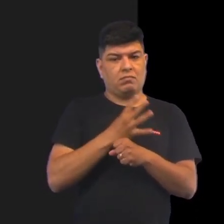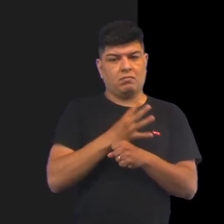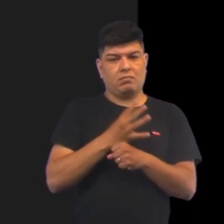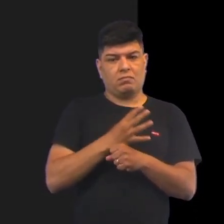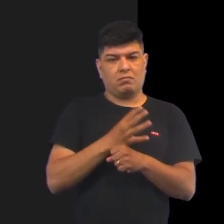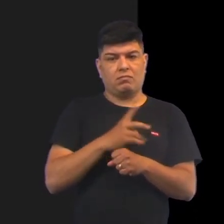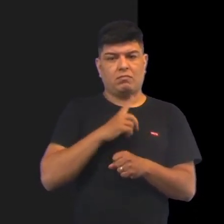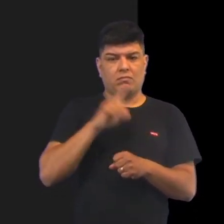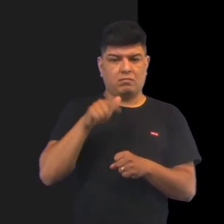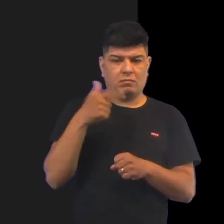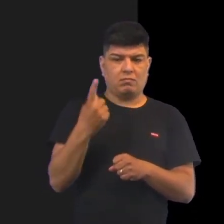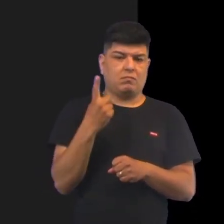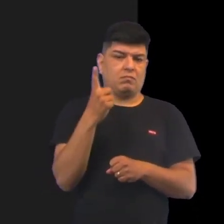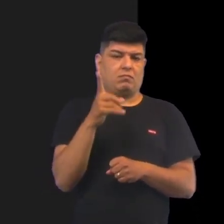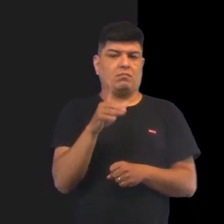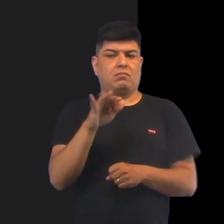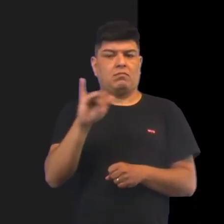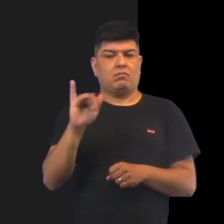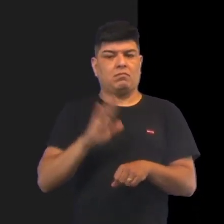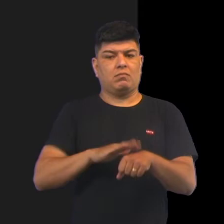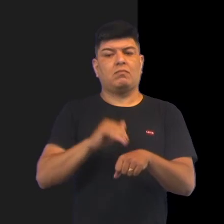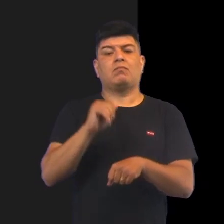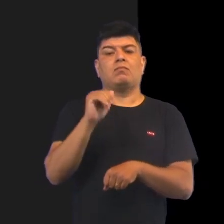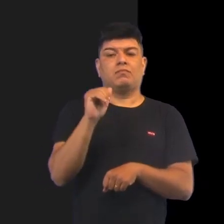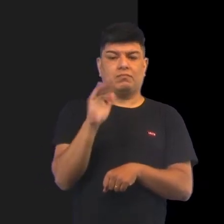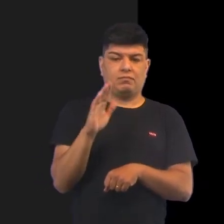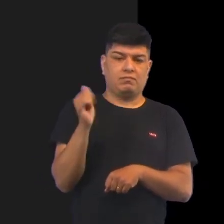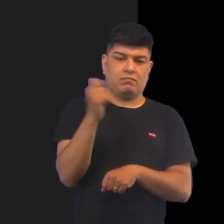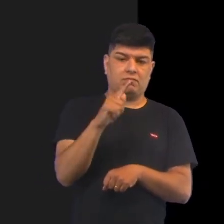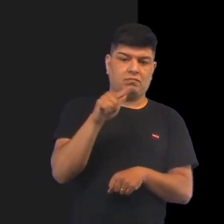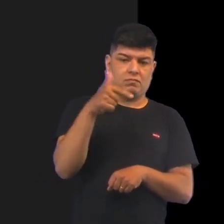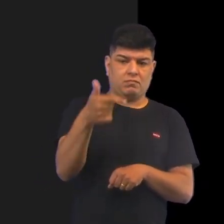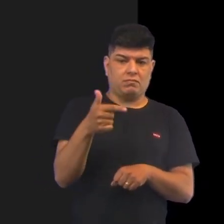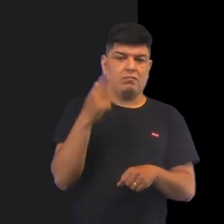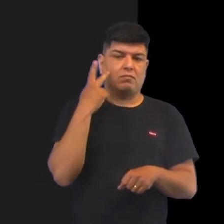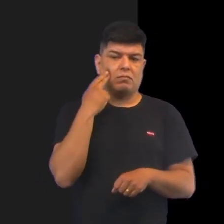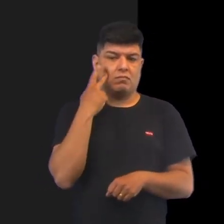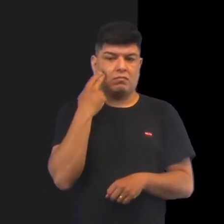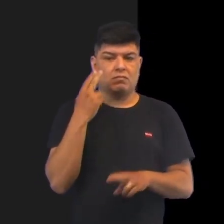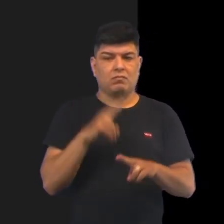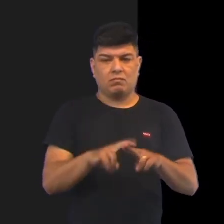bissexto, que é o ano que tem um dia a mais, ou seja,